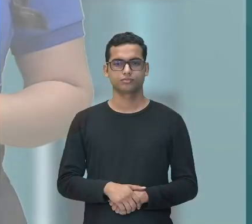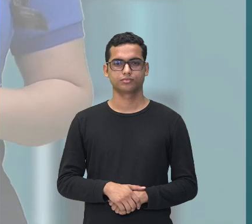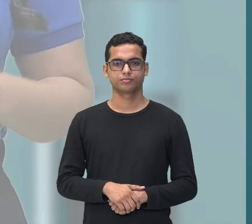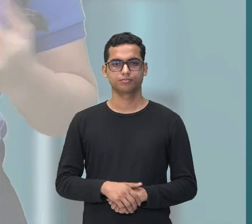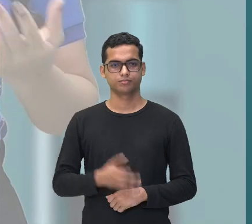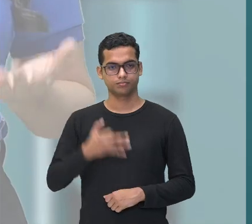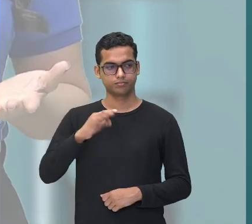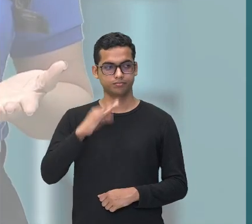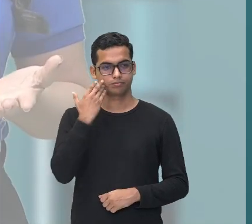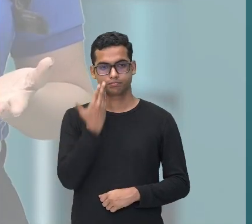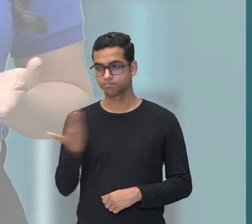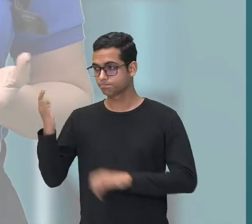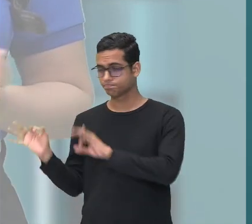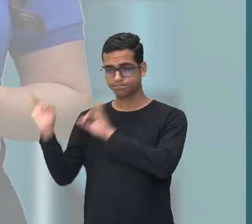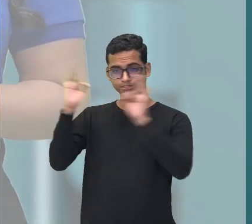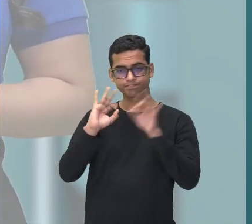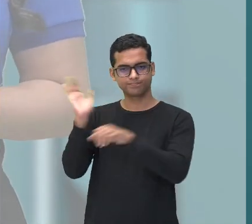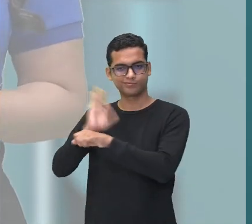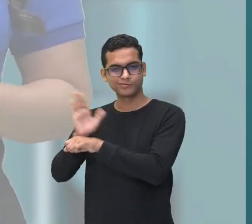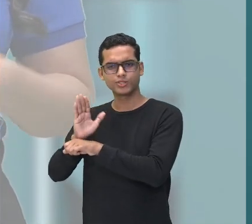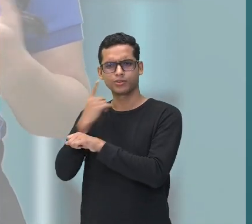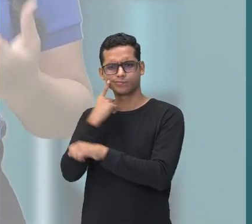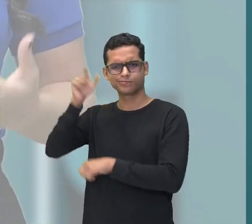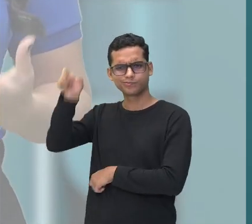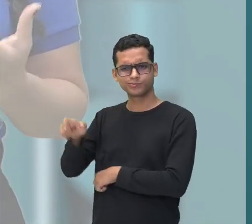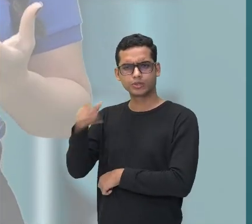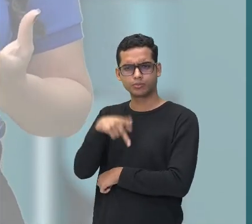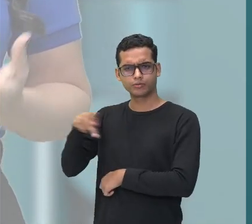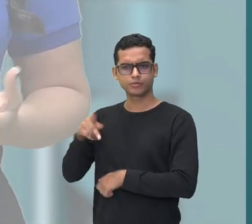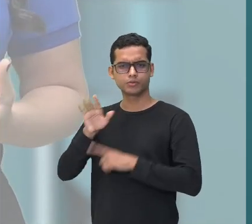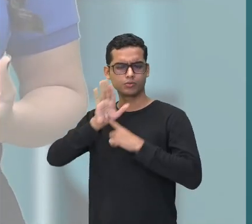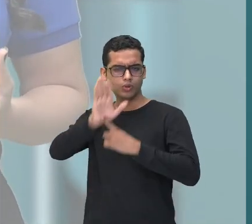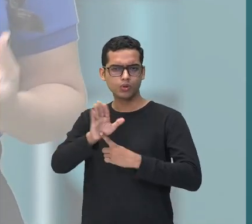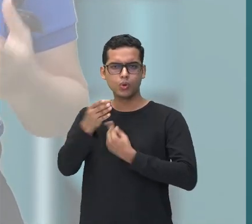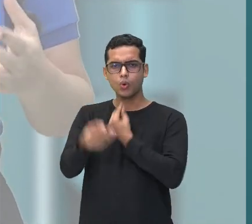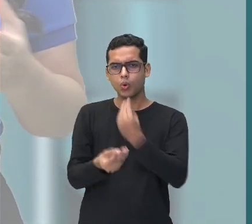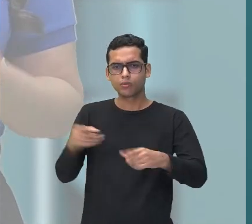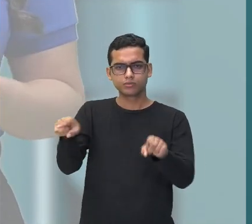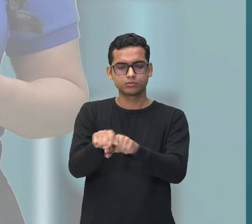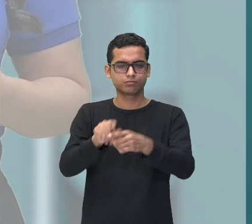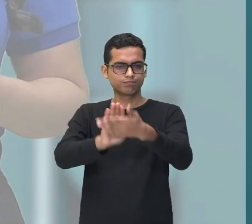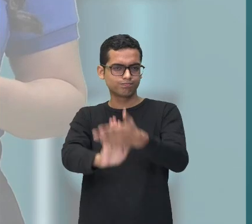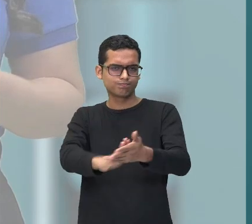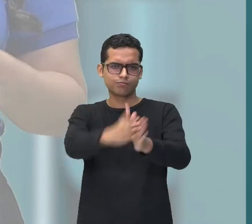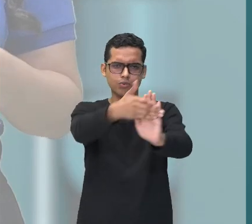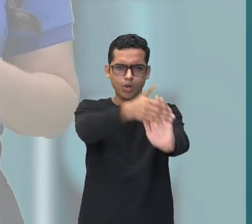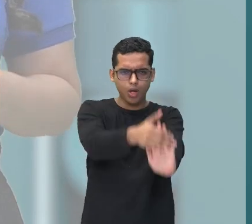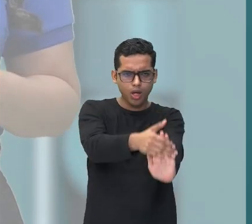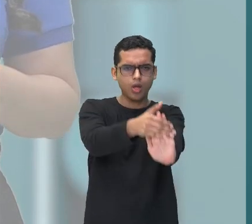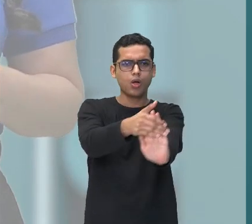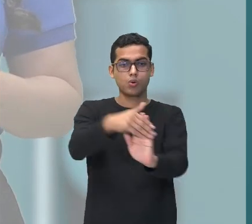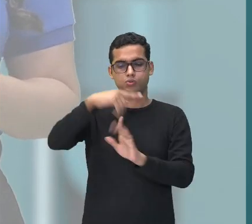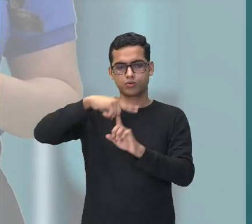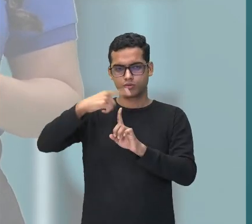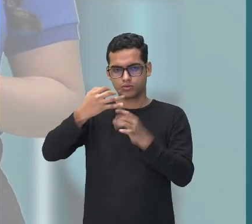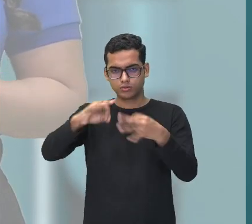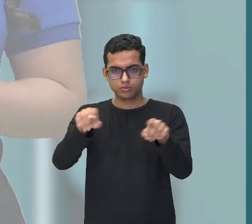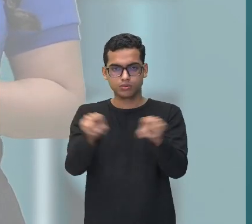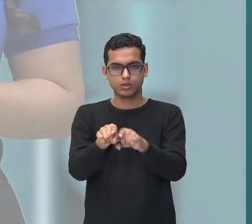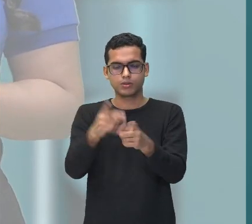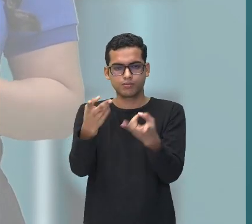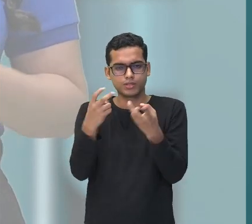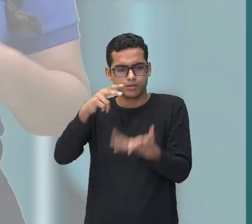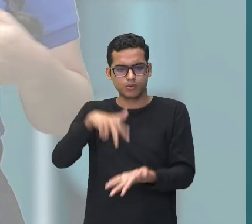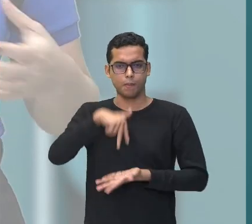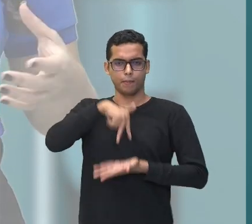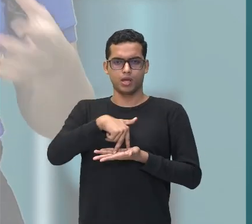Bem, então como vocês viram aí no vídeo, né, o tipo de trabalho que deve ser feito na hora do alongamento é estático, como vocês observaram